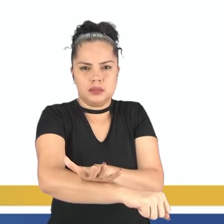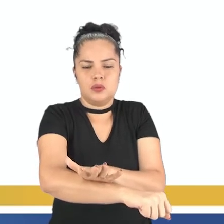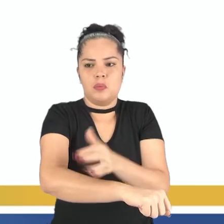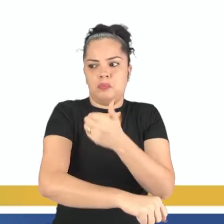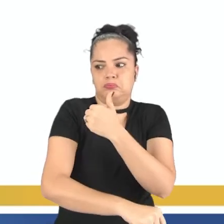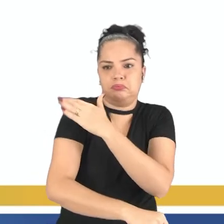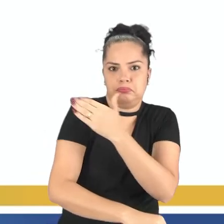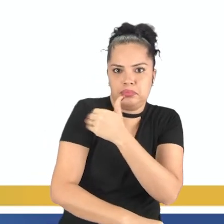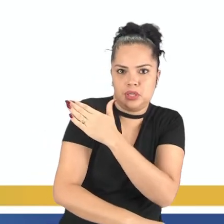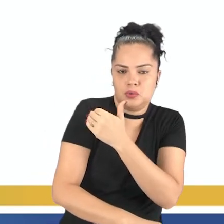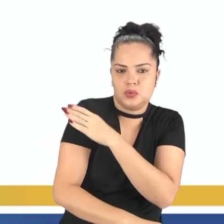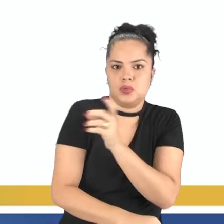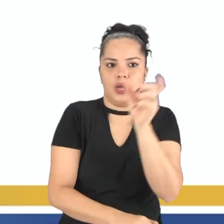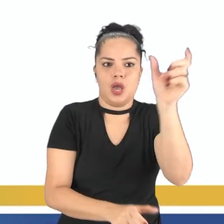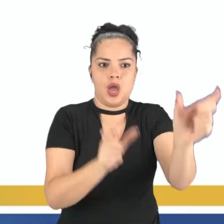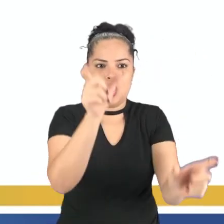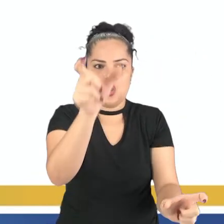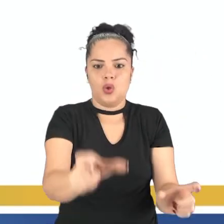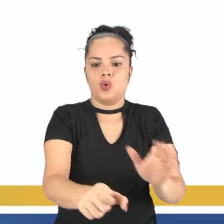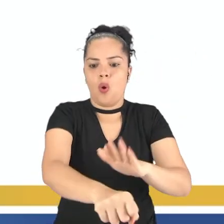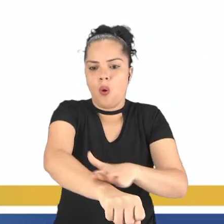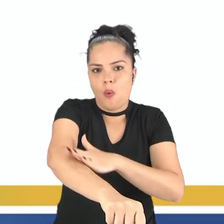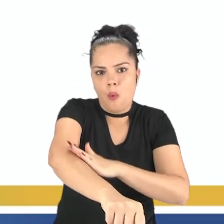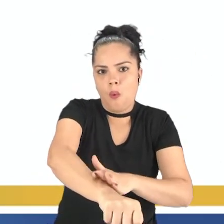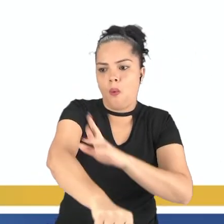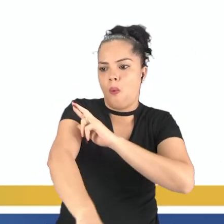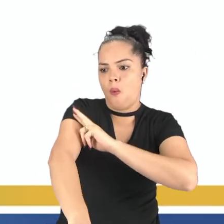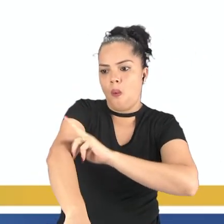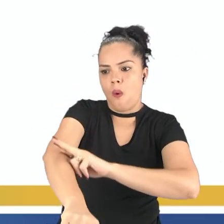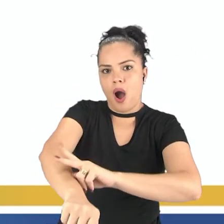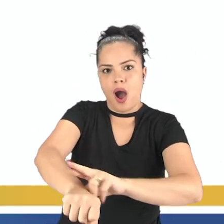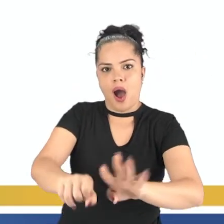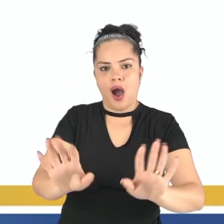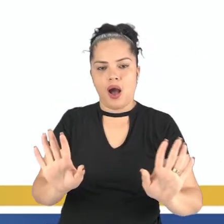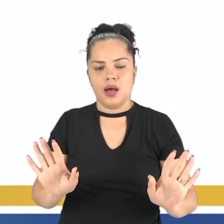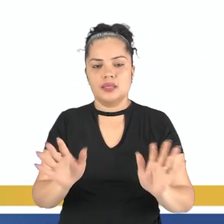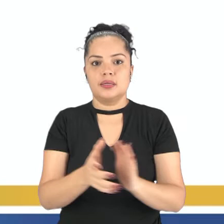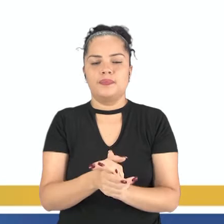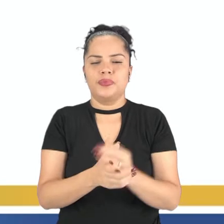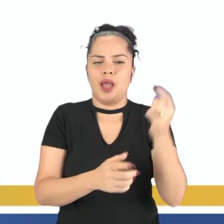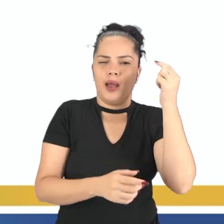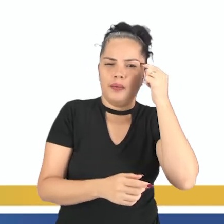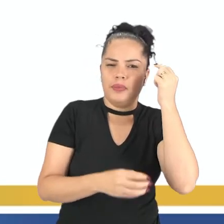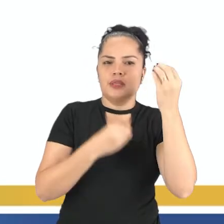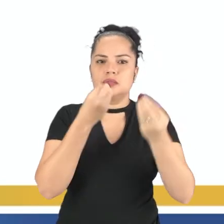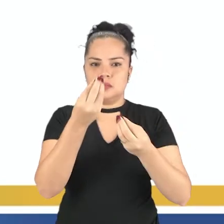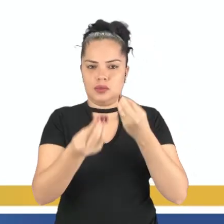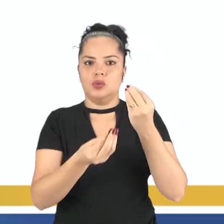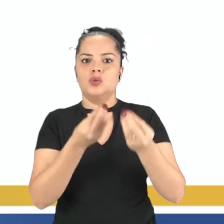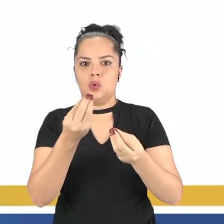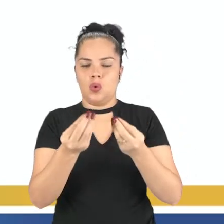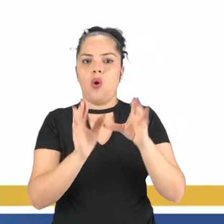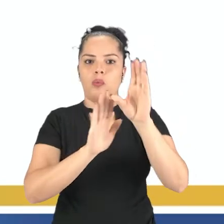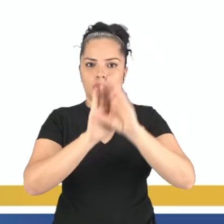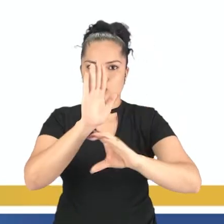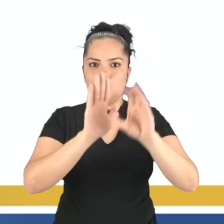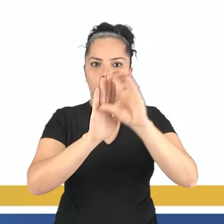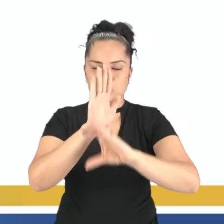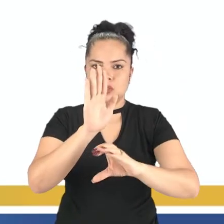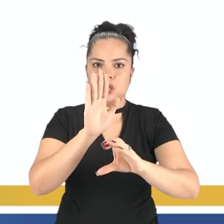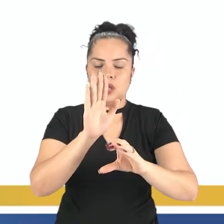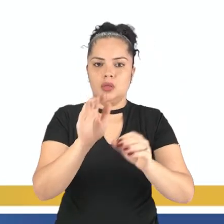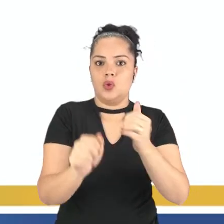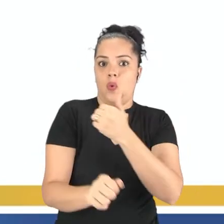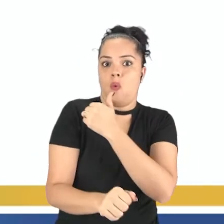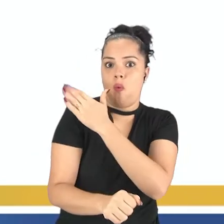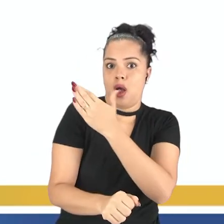discriminação motivada pela cor da pele ou origem étnica. Pensando na extensão dos conceitos, o racismo está dentro dos